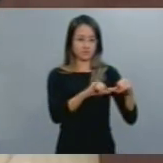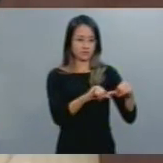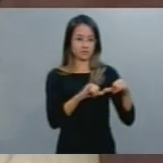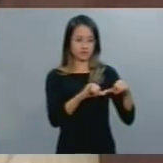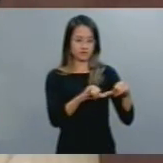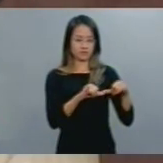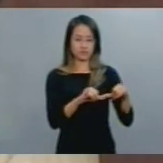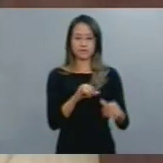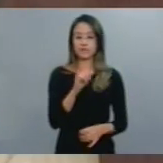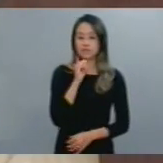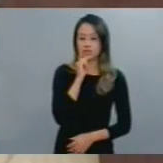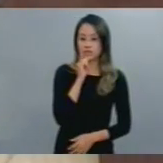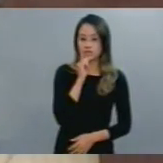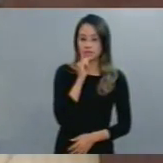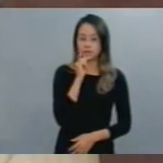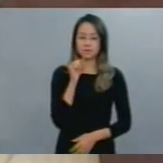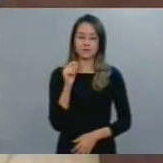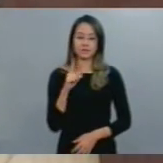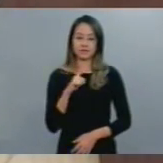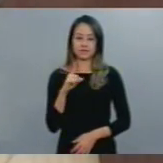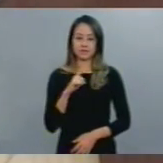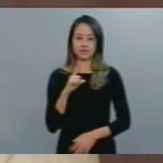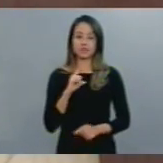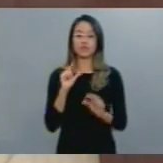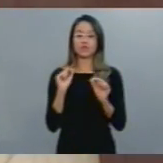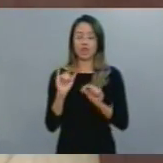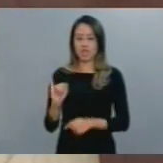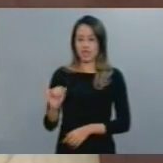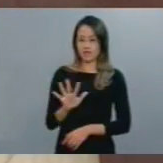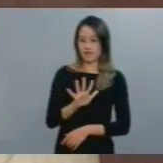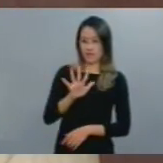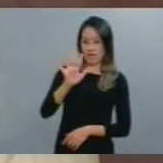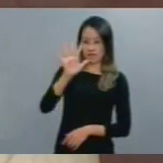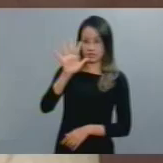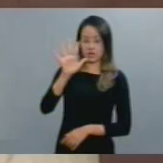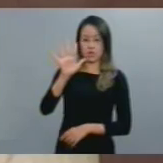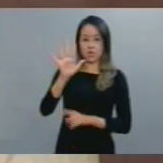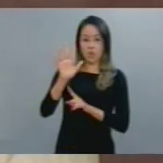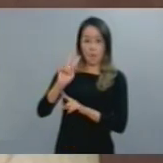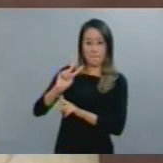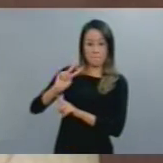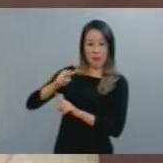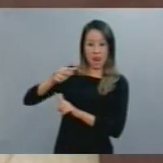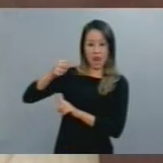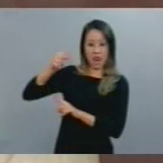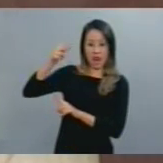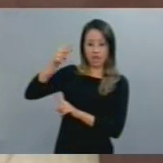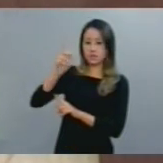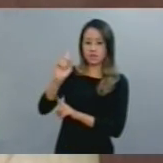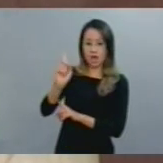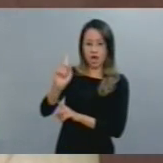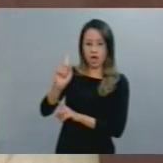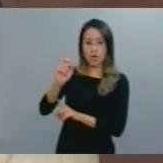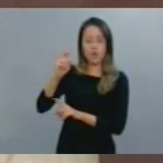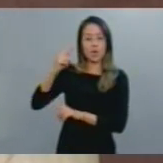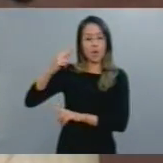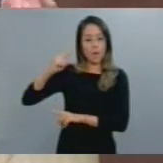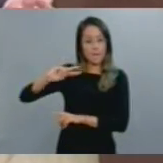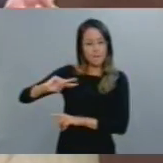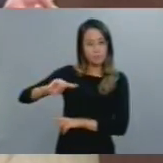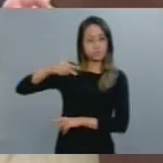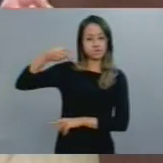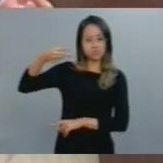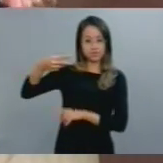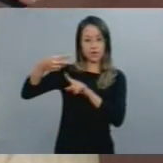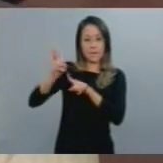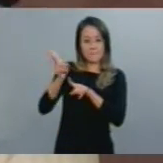Mesmo que houve um desaquecimento da inflação, mas os preços continuam a subir, o que vai corroer,